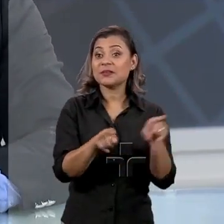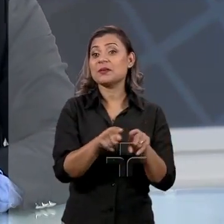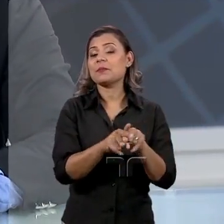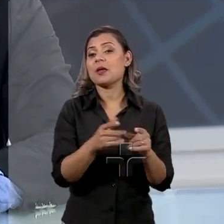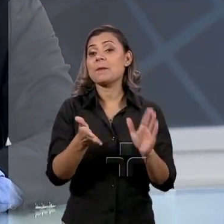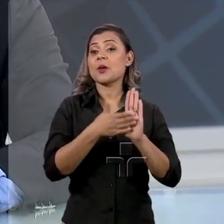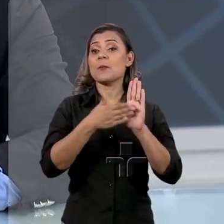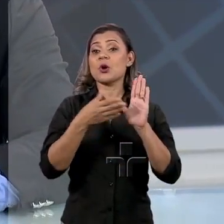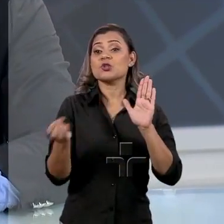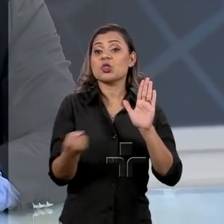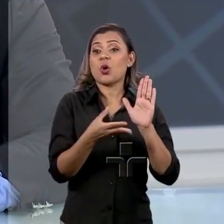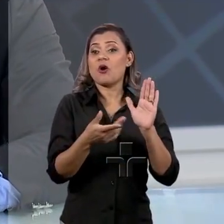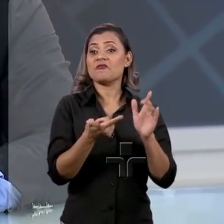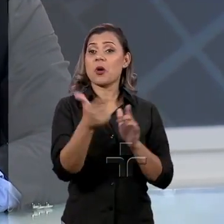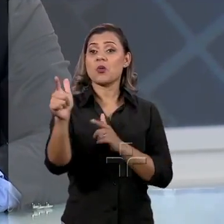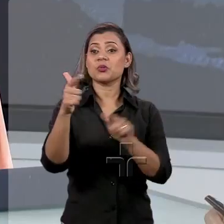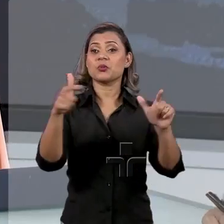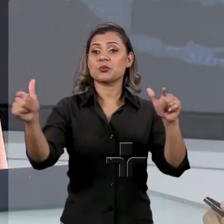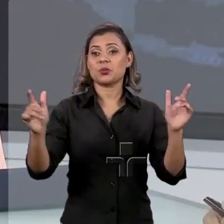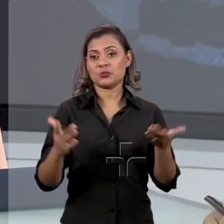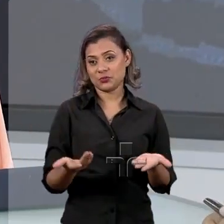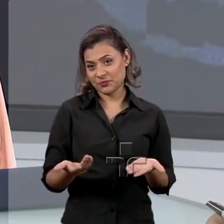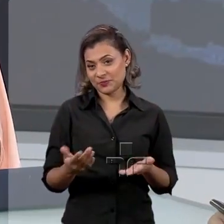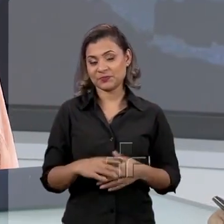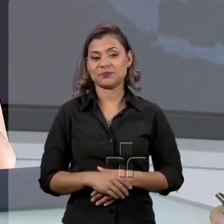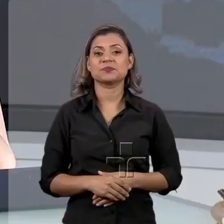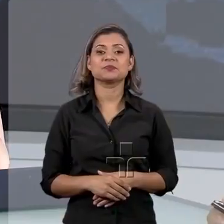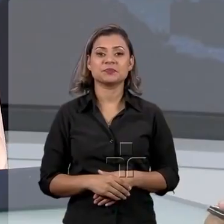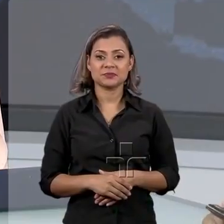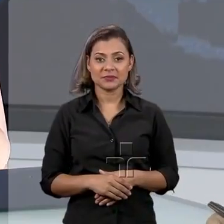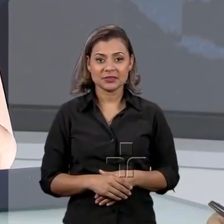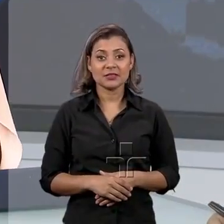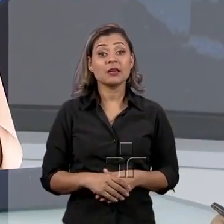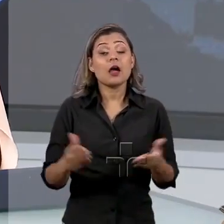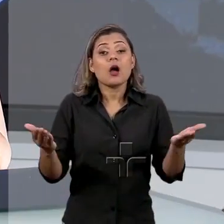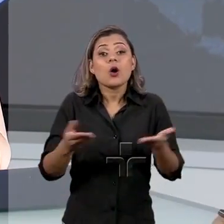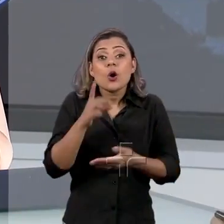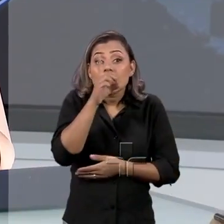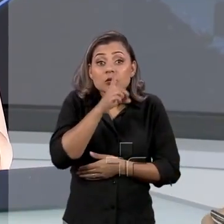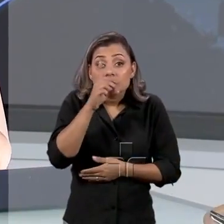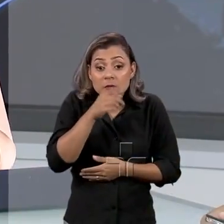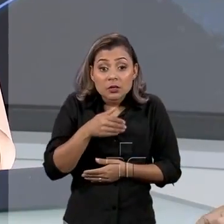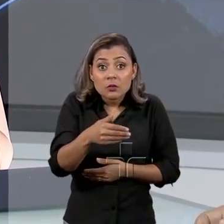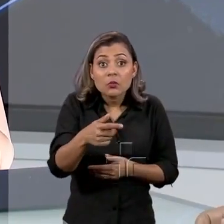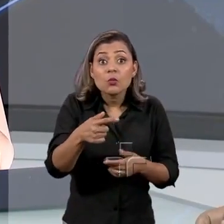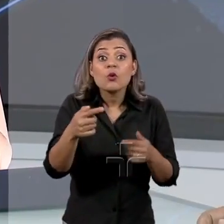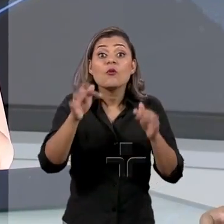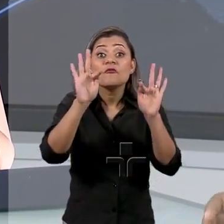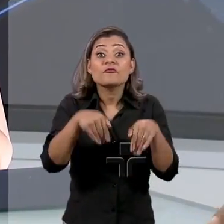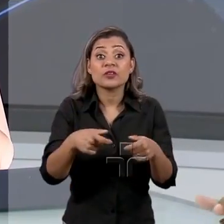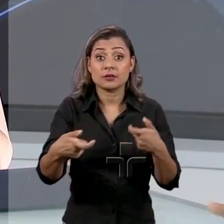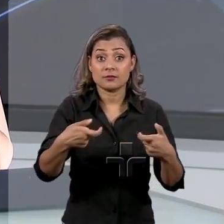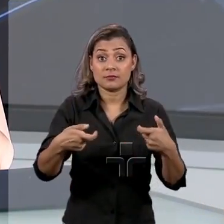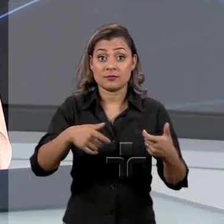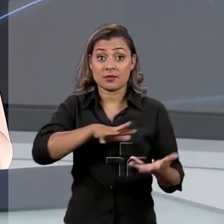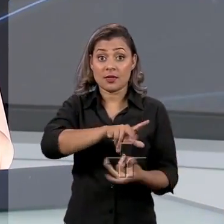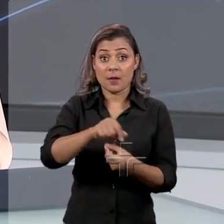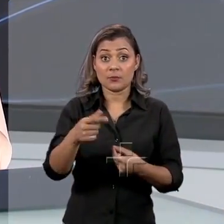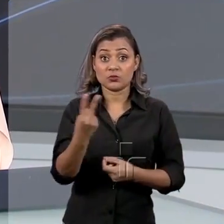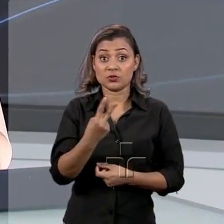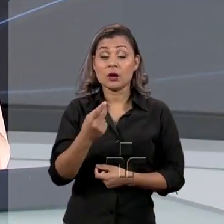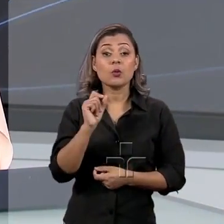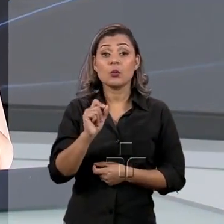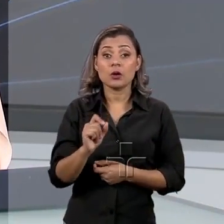aí caminhos alternativos interessantes. Que é muito bom. E neste domingo, o fim da Primeira Guerra completa exatos 100